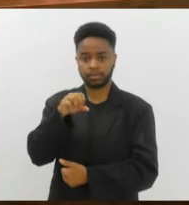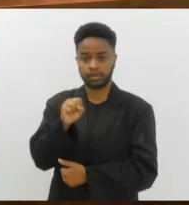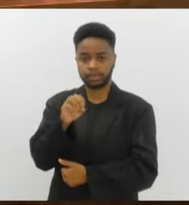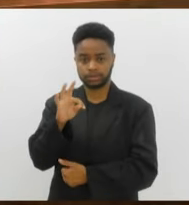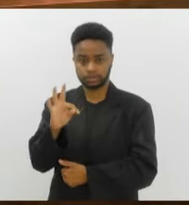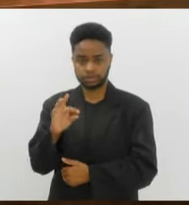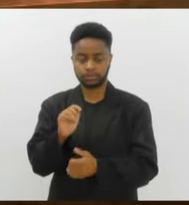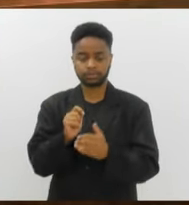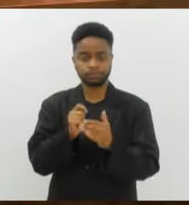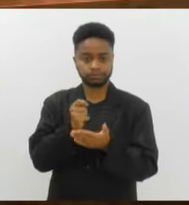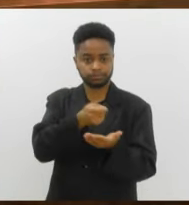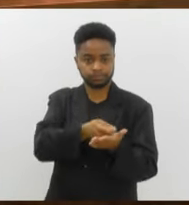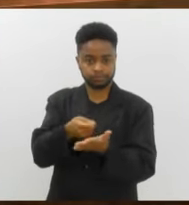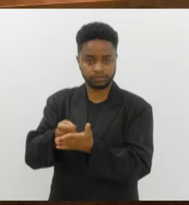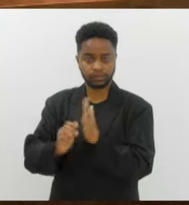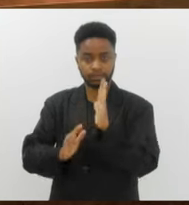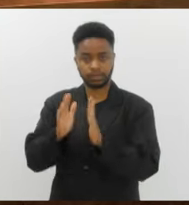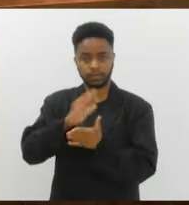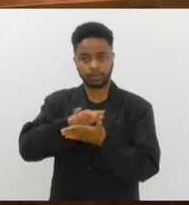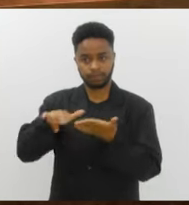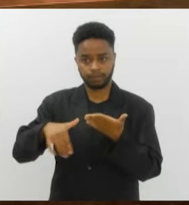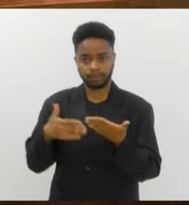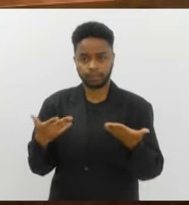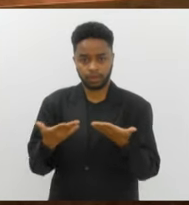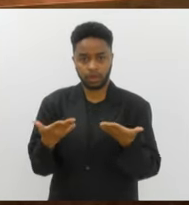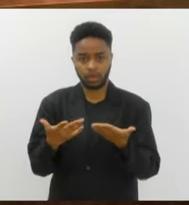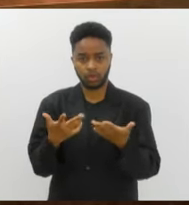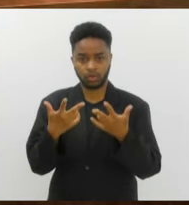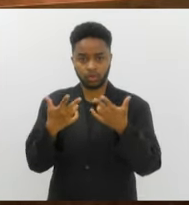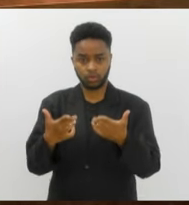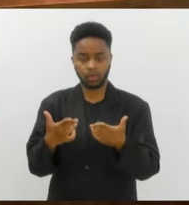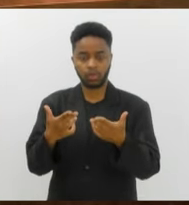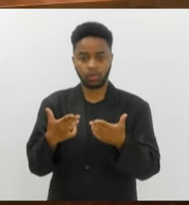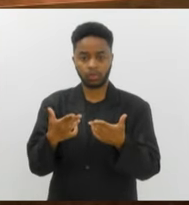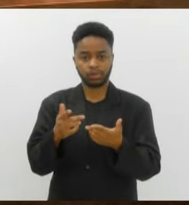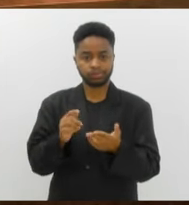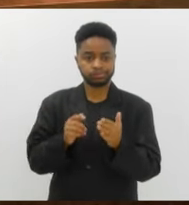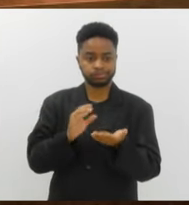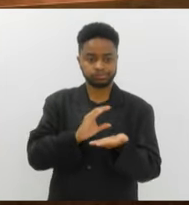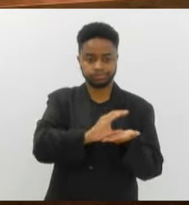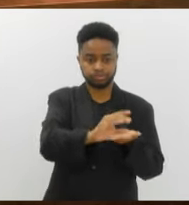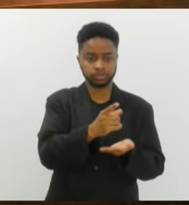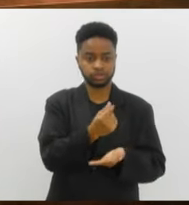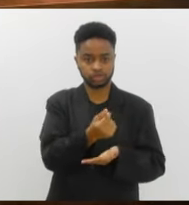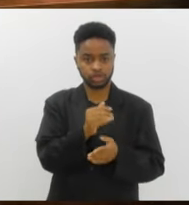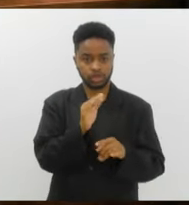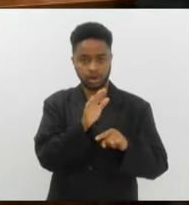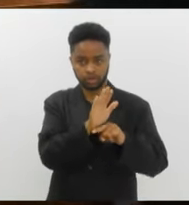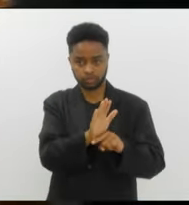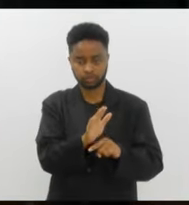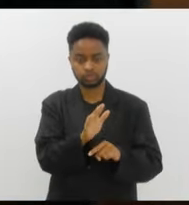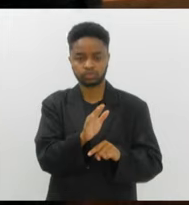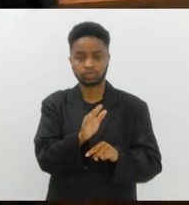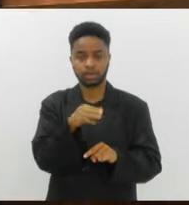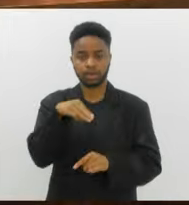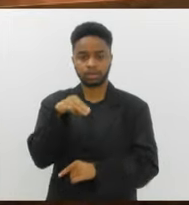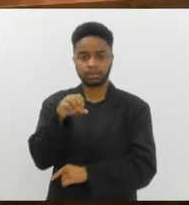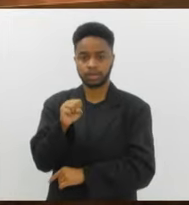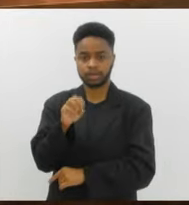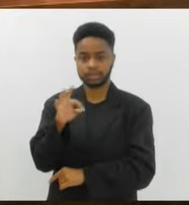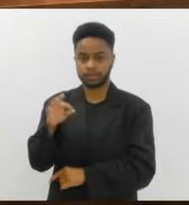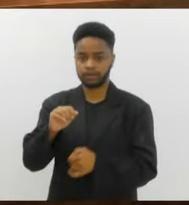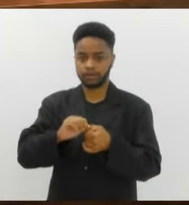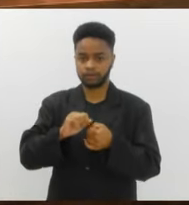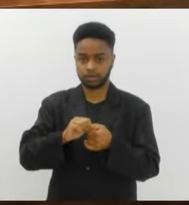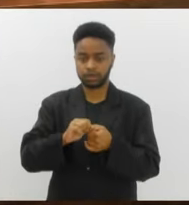Por algumas vezes ao longo do seu mandato, agora como prefeito do Rio de Janeiro, botou um dinheirinho para financiar o que o MST anda fazendo por